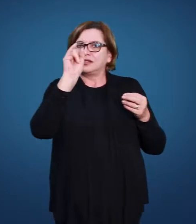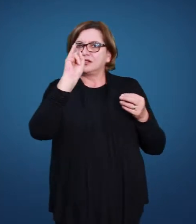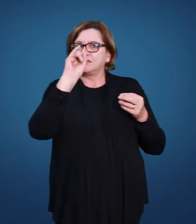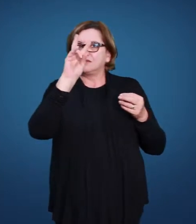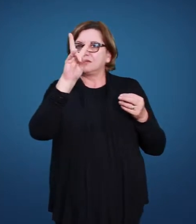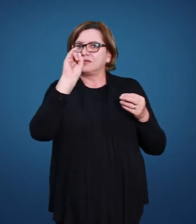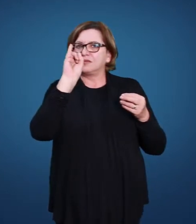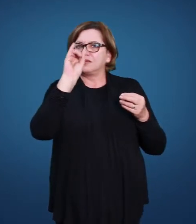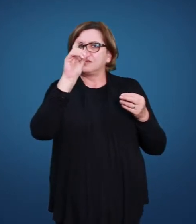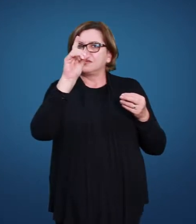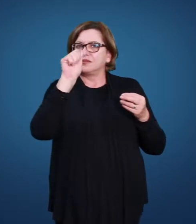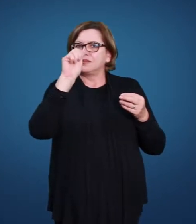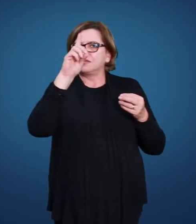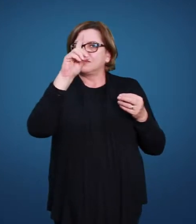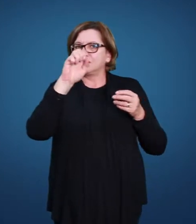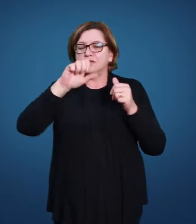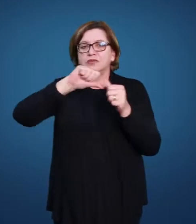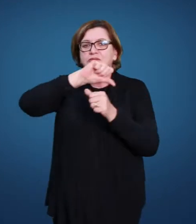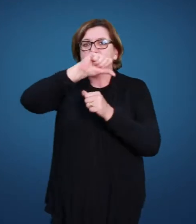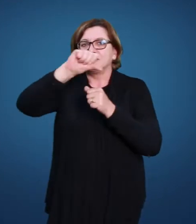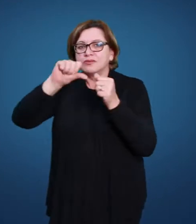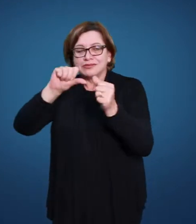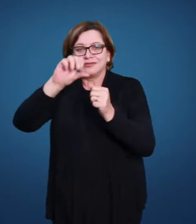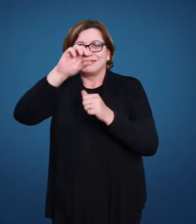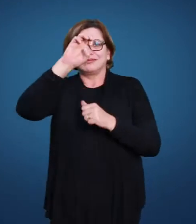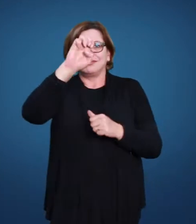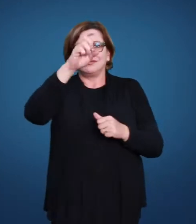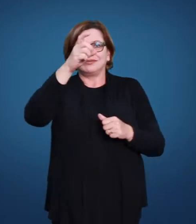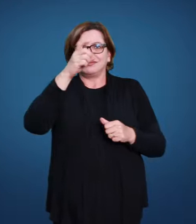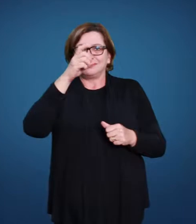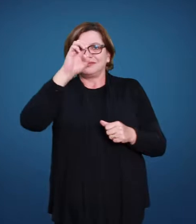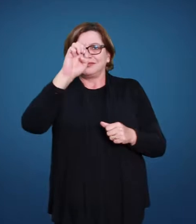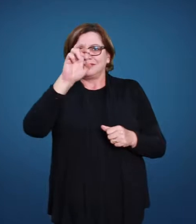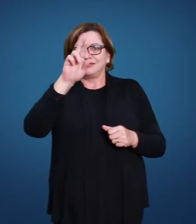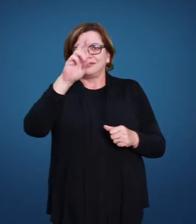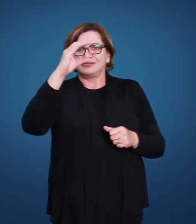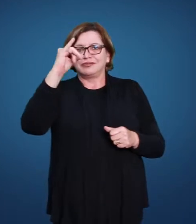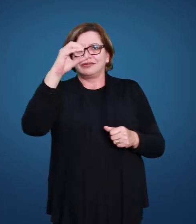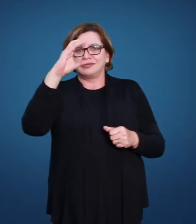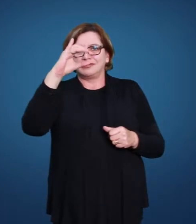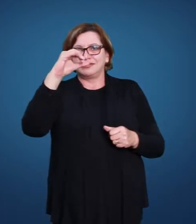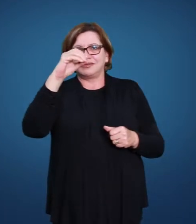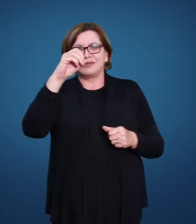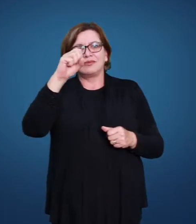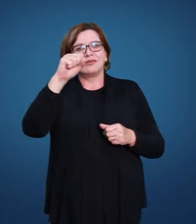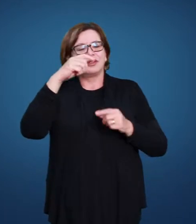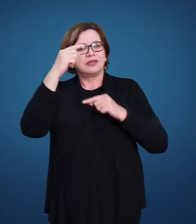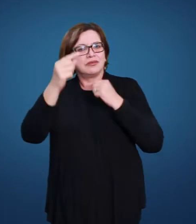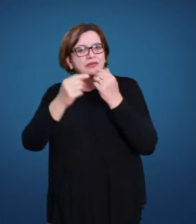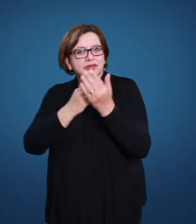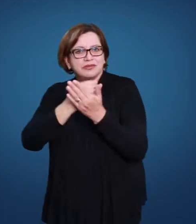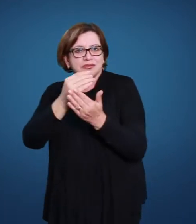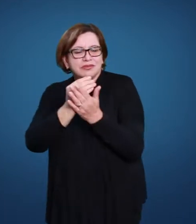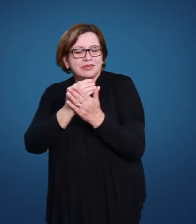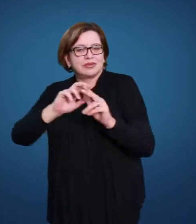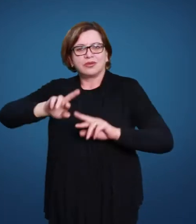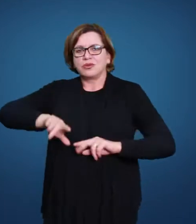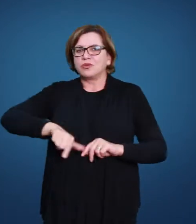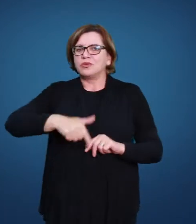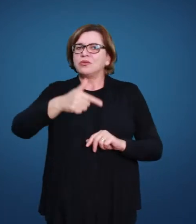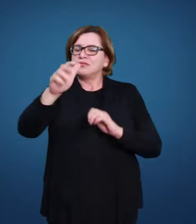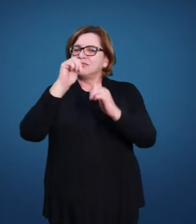passamos a ter a vivência de exercício físico e, posteriormente, surgiram essas atividades que conhecemos hoje como ginástica ou